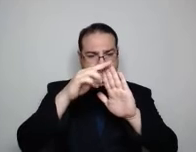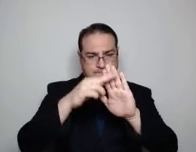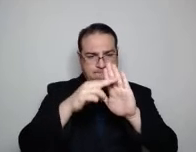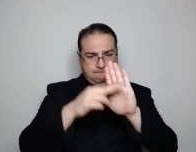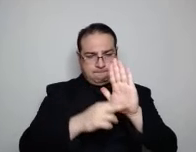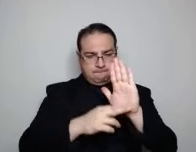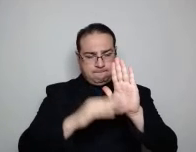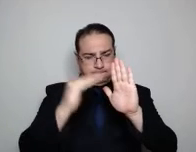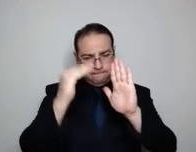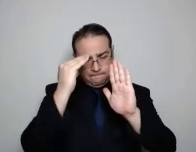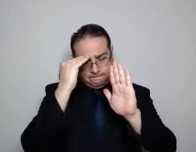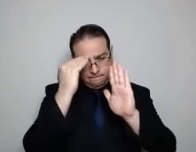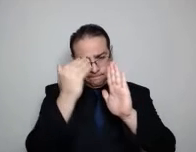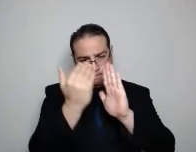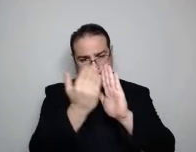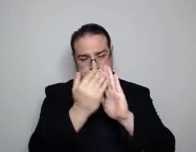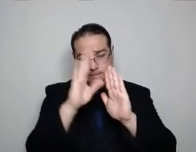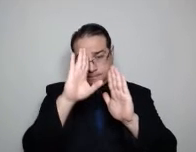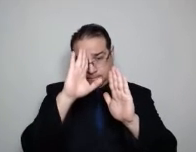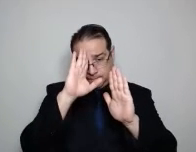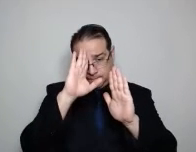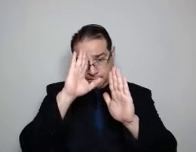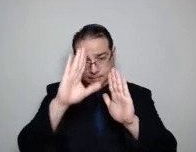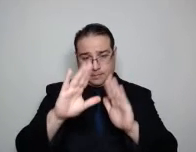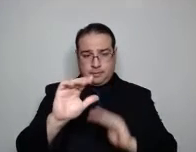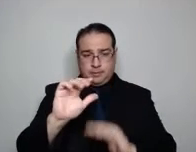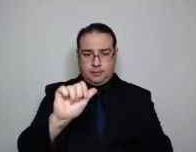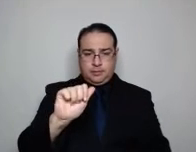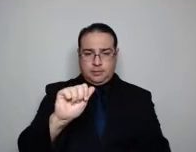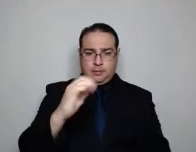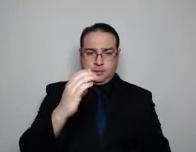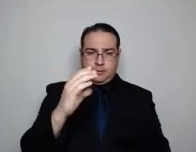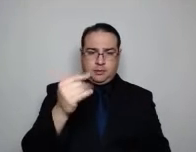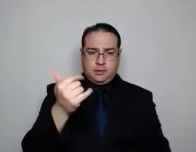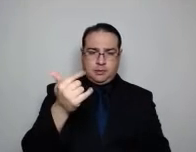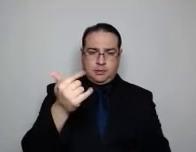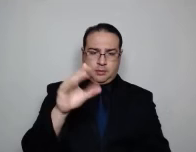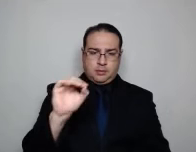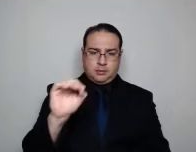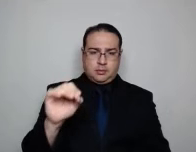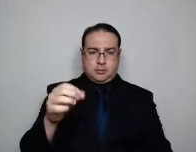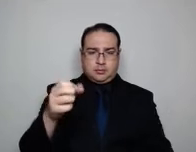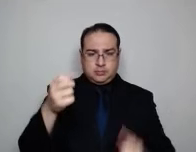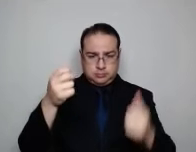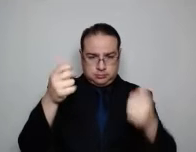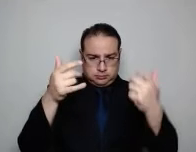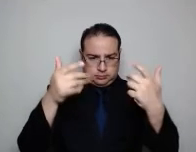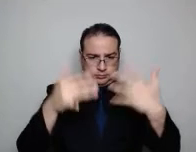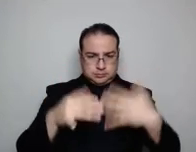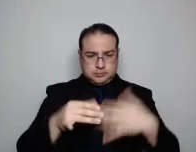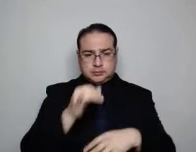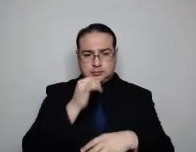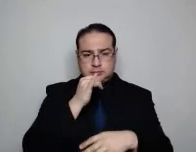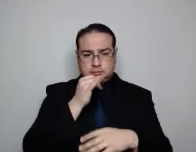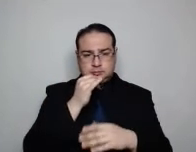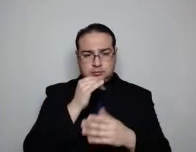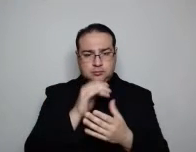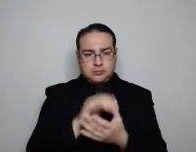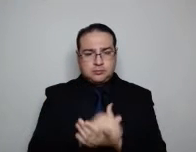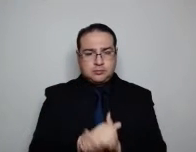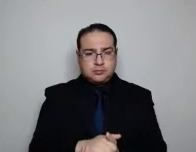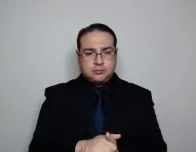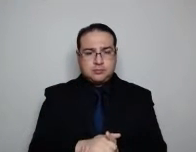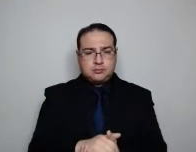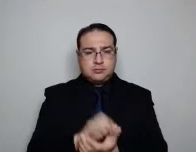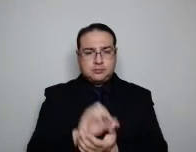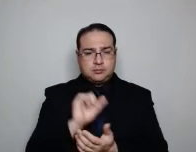senhor julgar o agravo improcedente, eu vou voltar os termos e lá eu posso ter um julgamento diferente, porque está com câmara